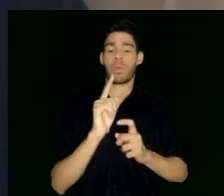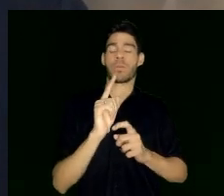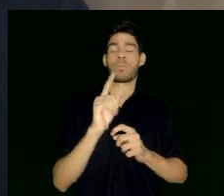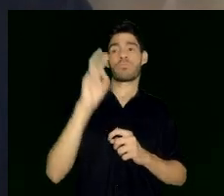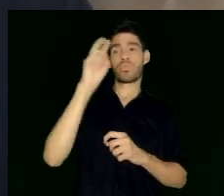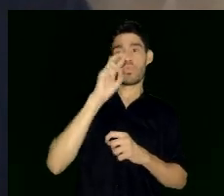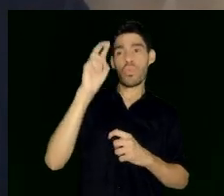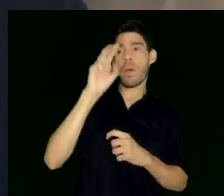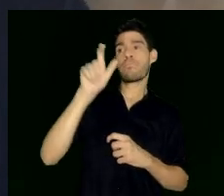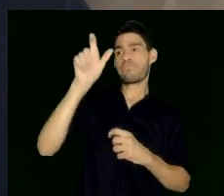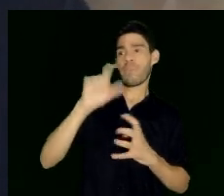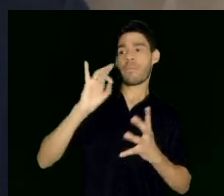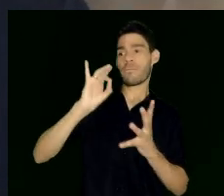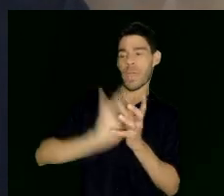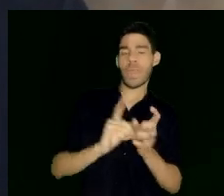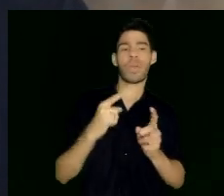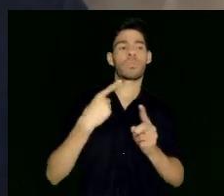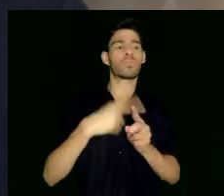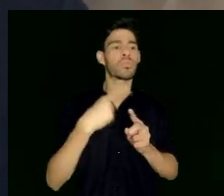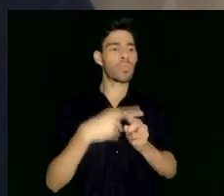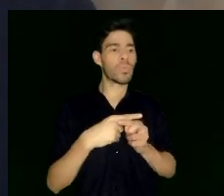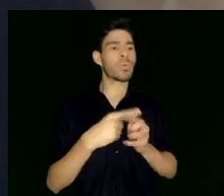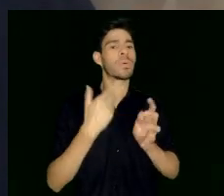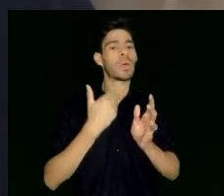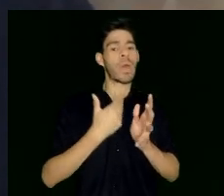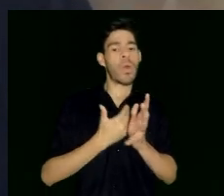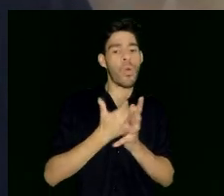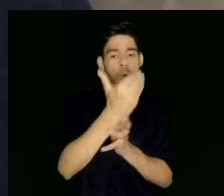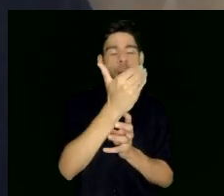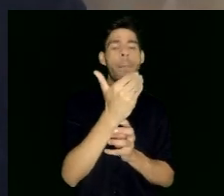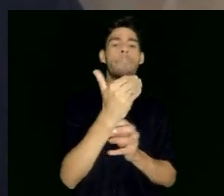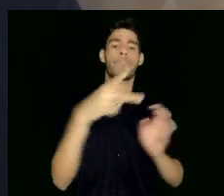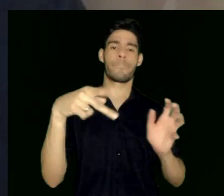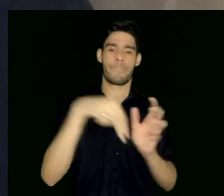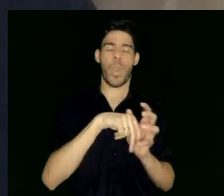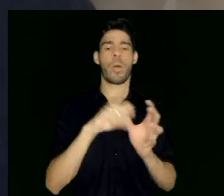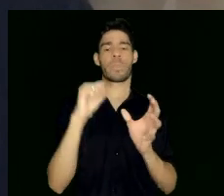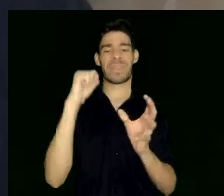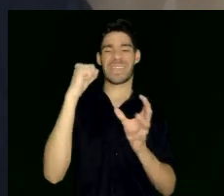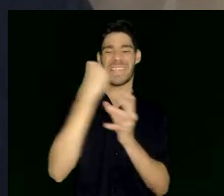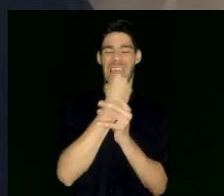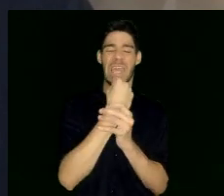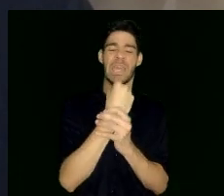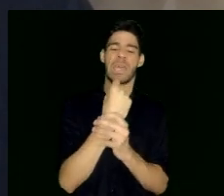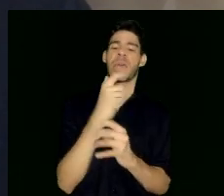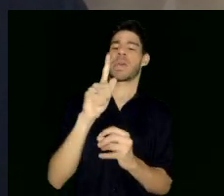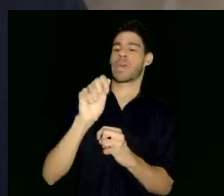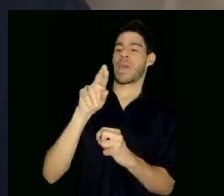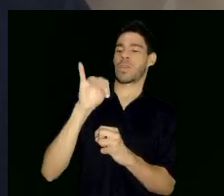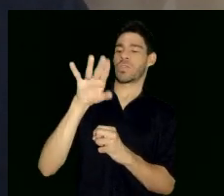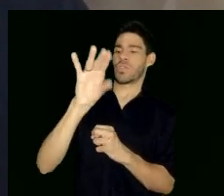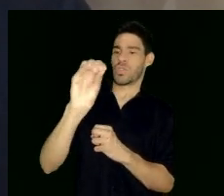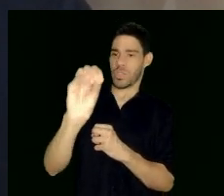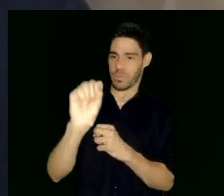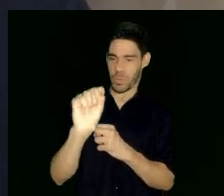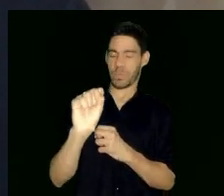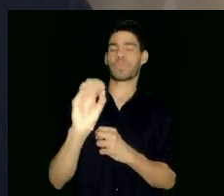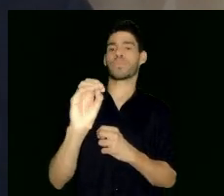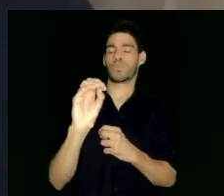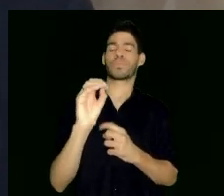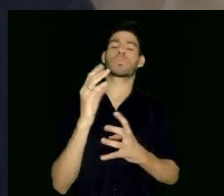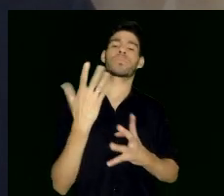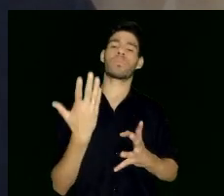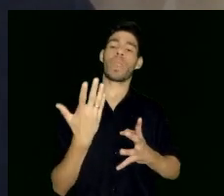réu ou do investigado, que isso é a razão de ser originária da doutrina do garantismo prevista pelo professor Luigi